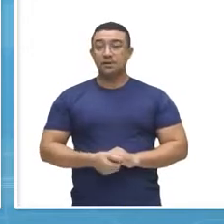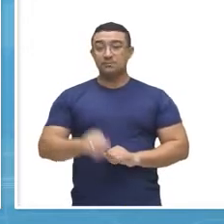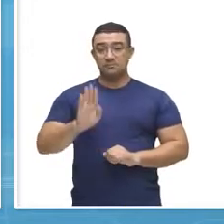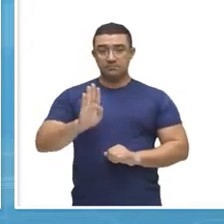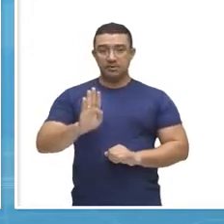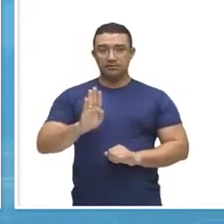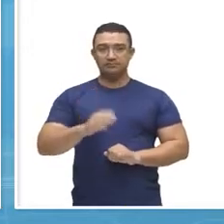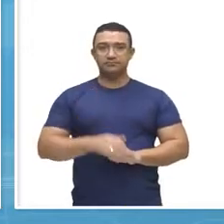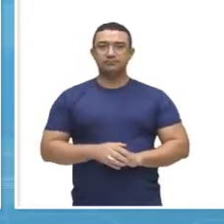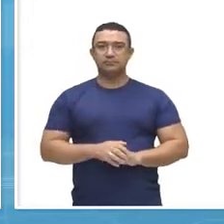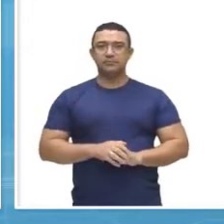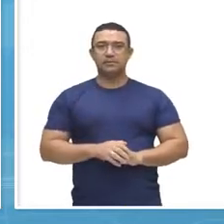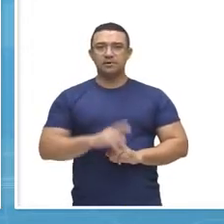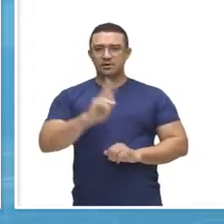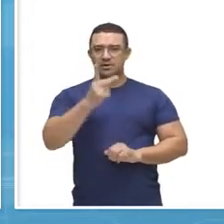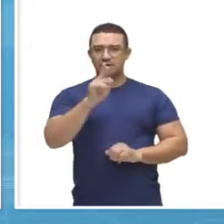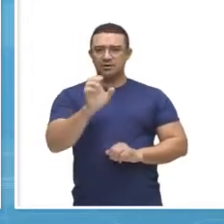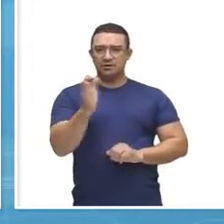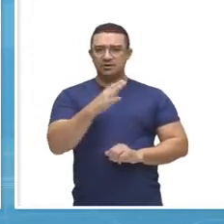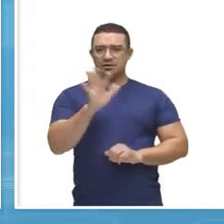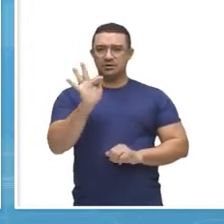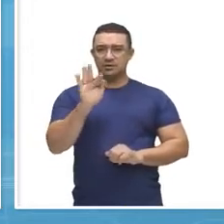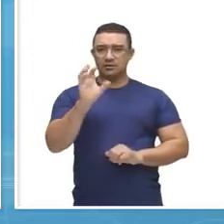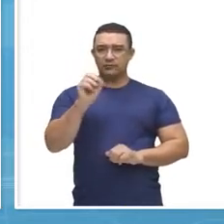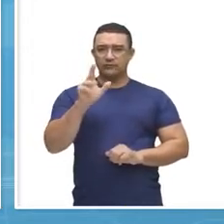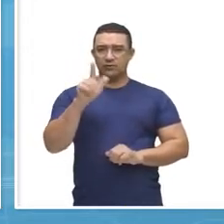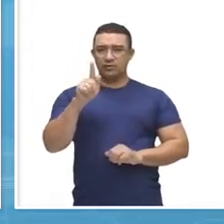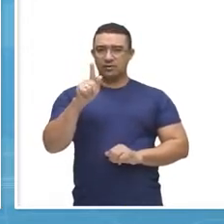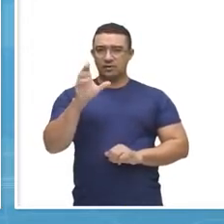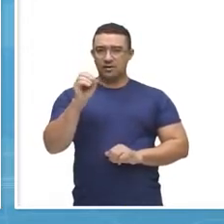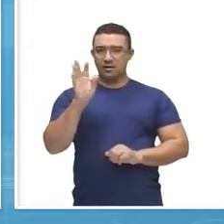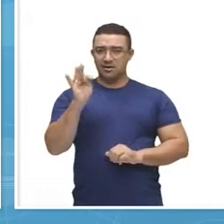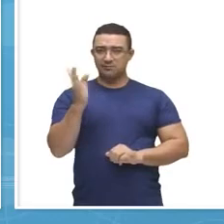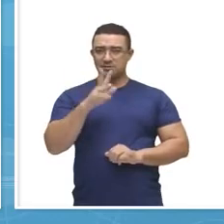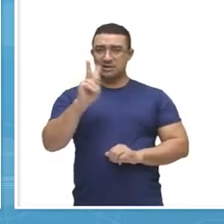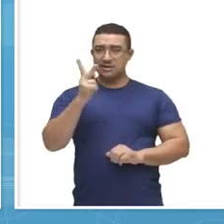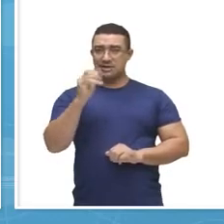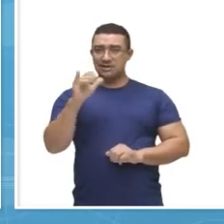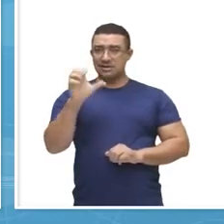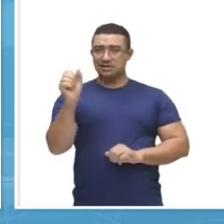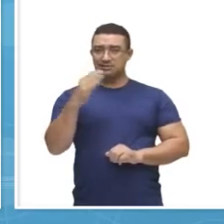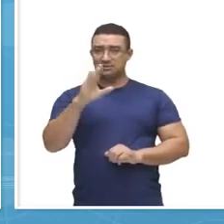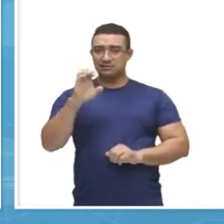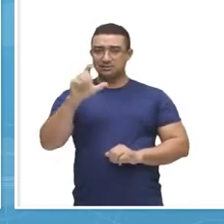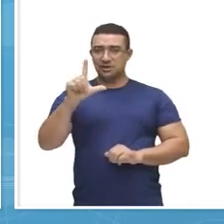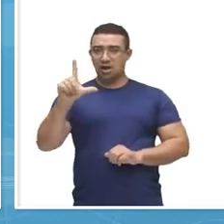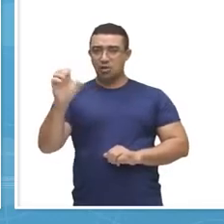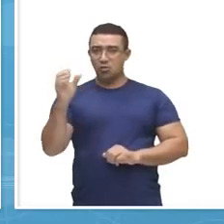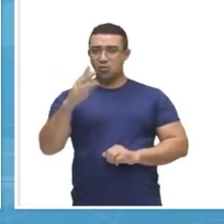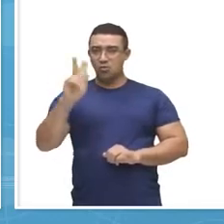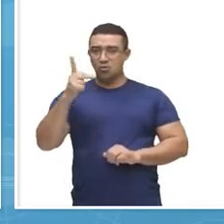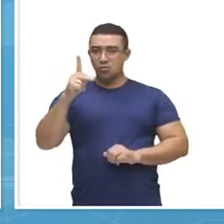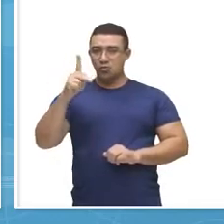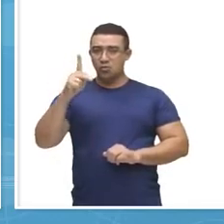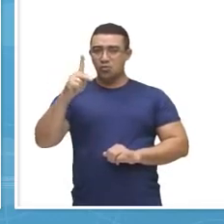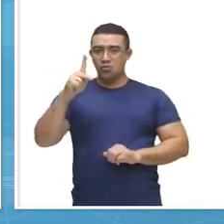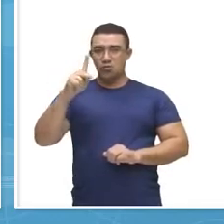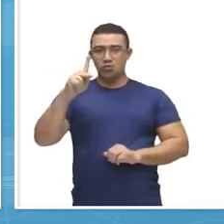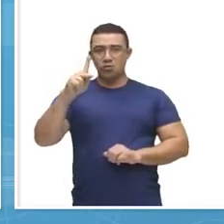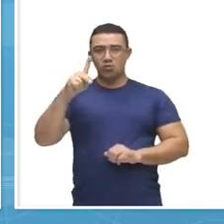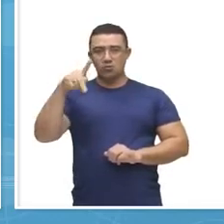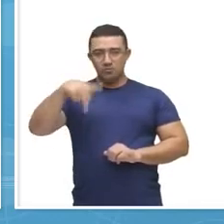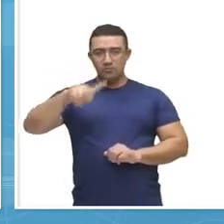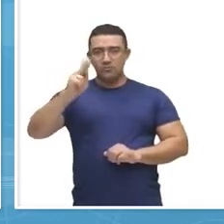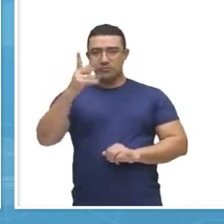B, he forgot his cell phone. He forgot his cell phone. Ele esqueceu seu telefone. Qual das opções aí